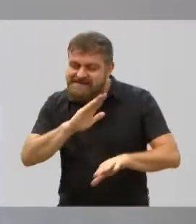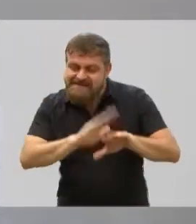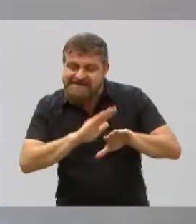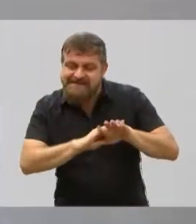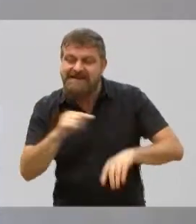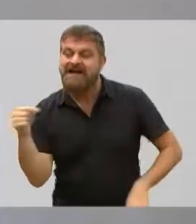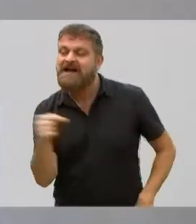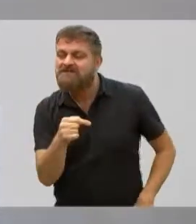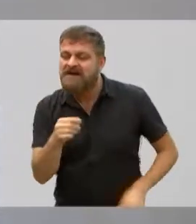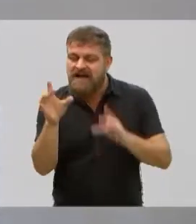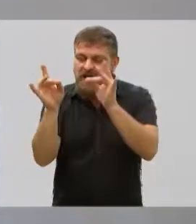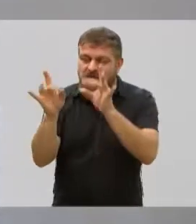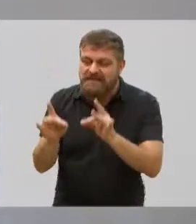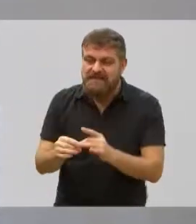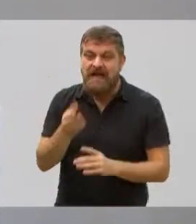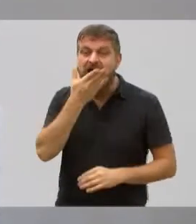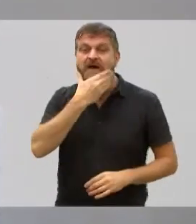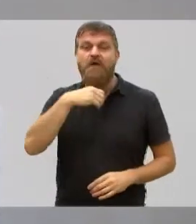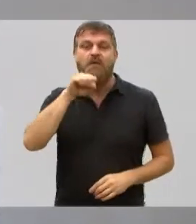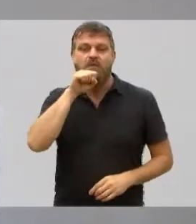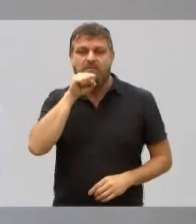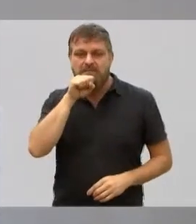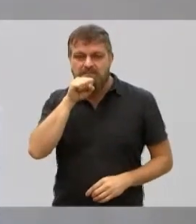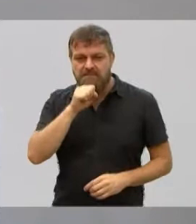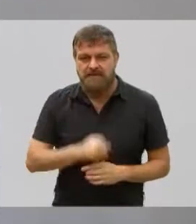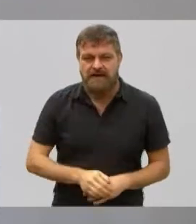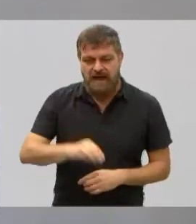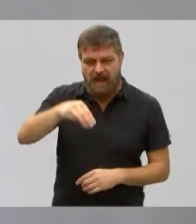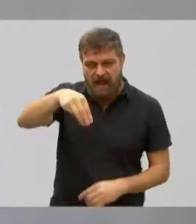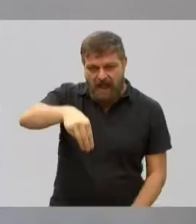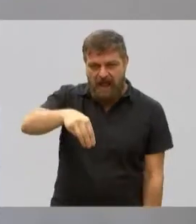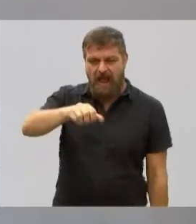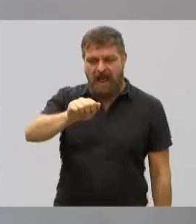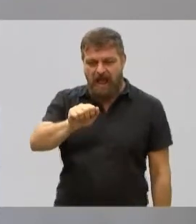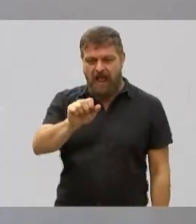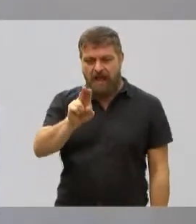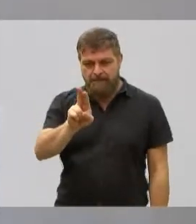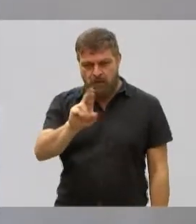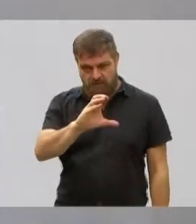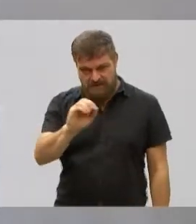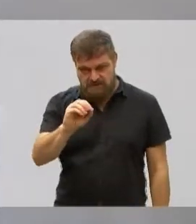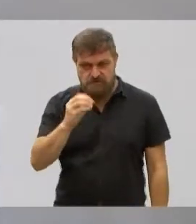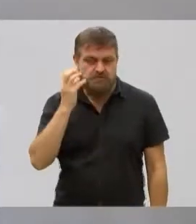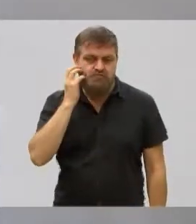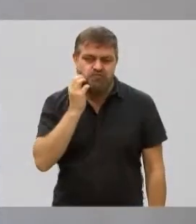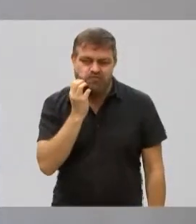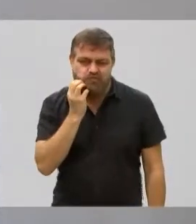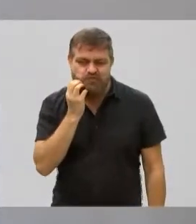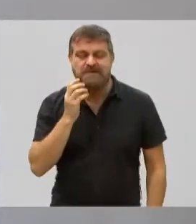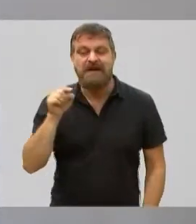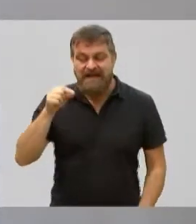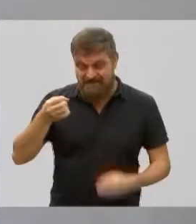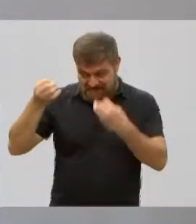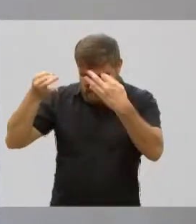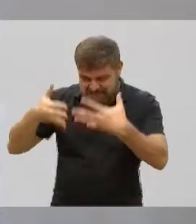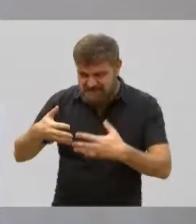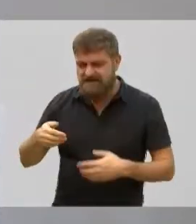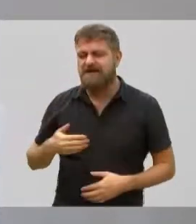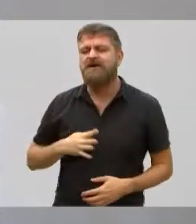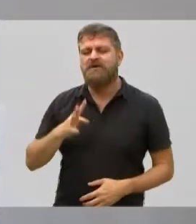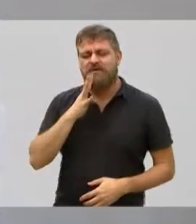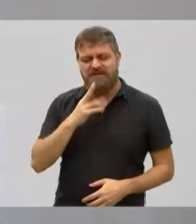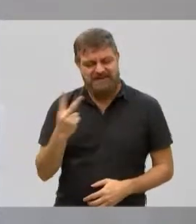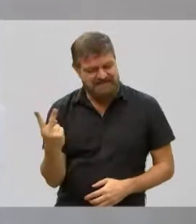todos esses detalhes, é o Maurício, né? O Maurício Carvalho, pai do Rafa, que incentiva, eu conheço